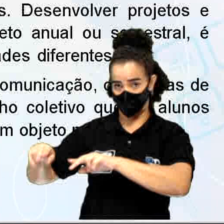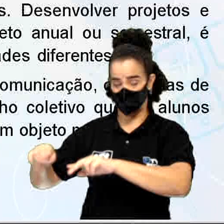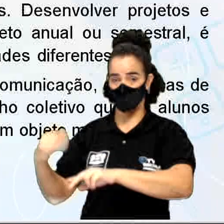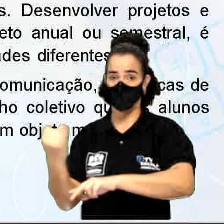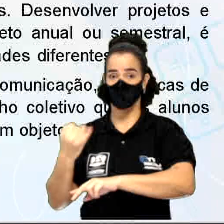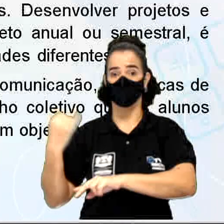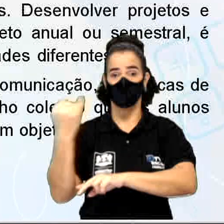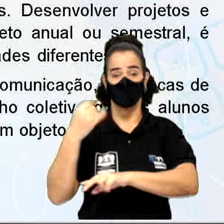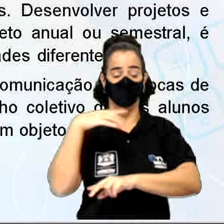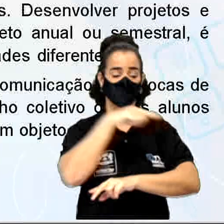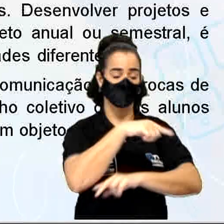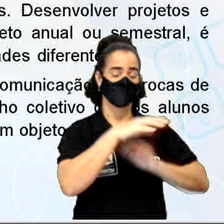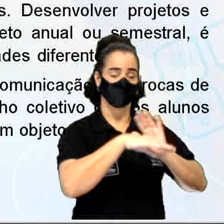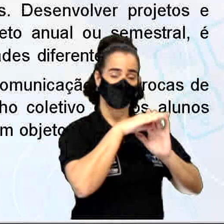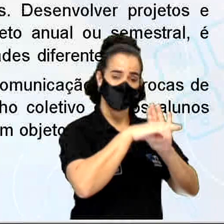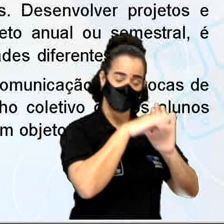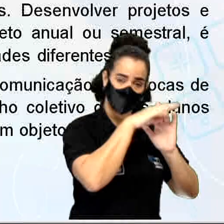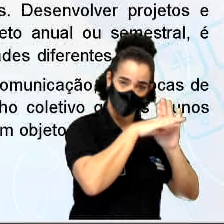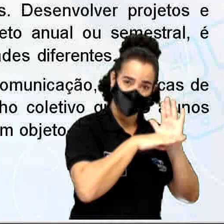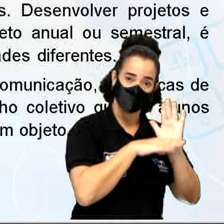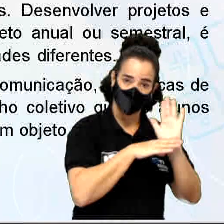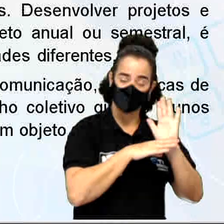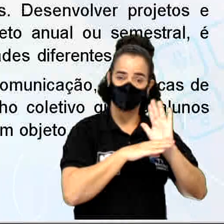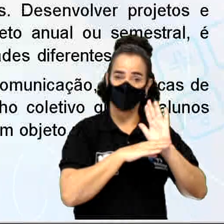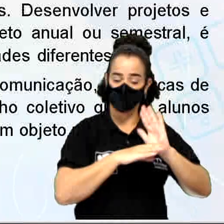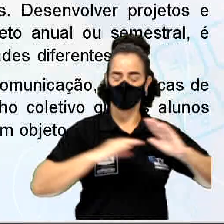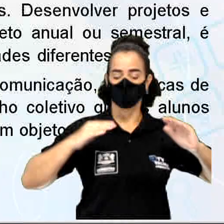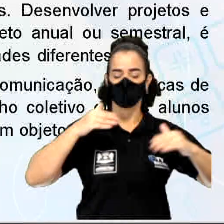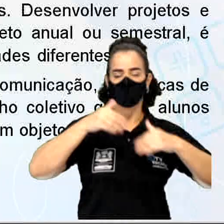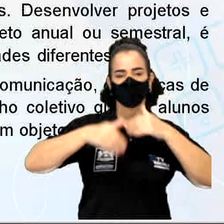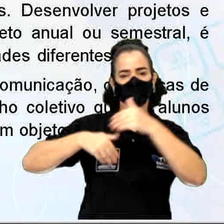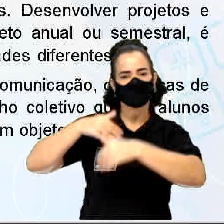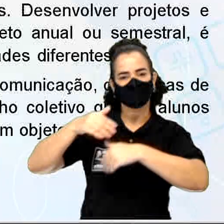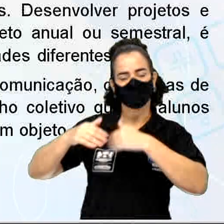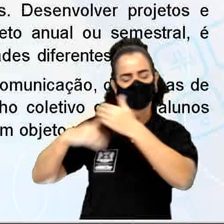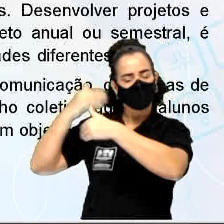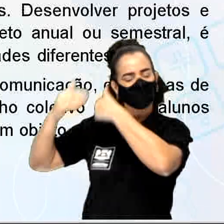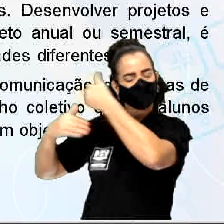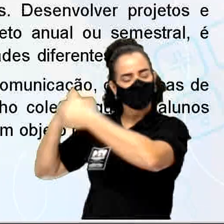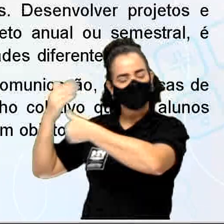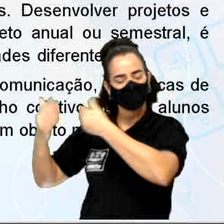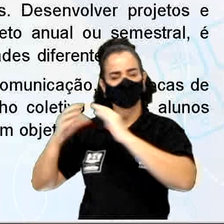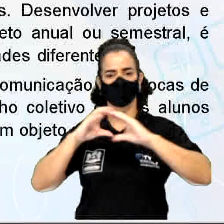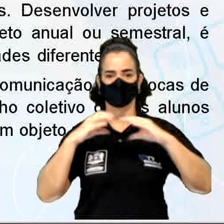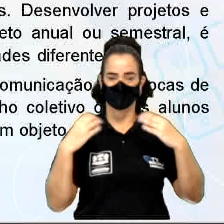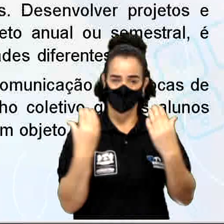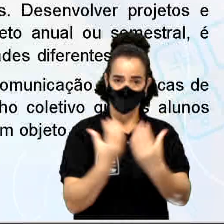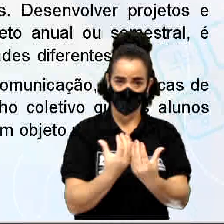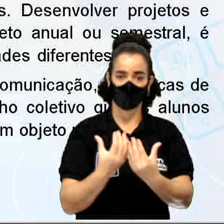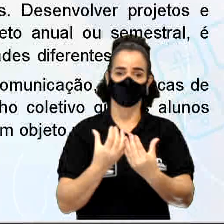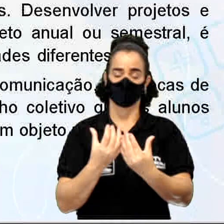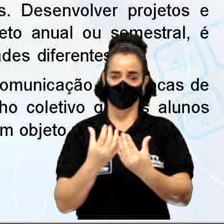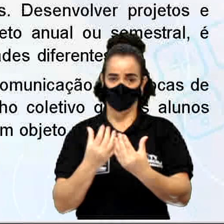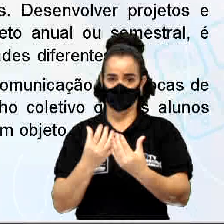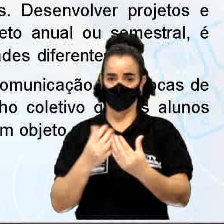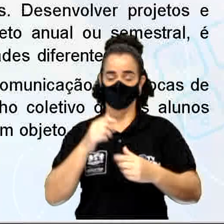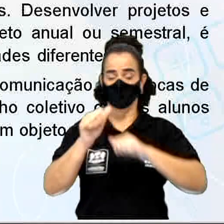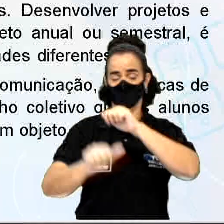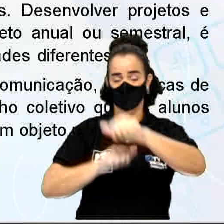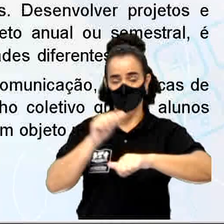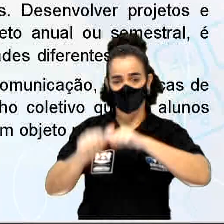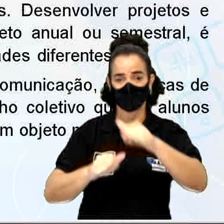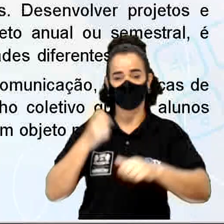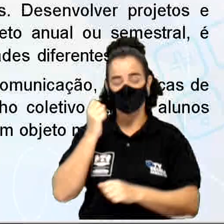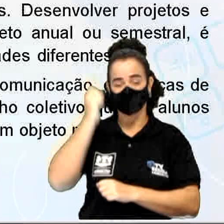importante desses processos é o desenvolvimento da comunicação, das trocas de ideias e das bagagens de conhecimento. É